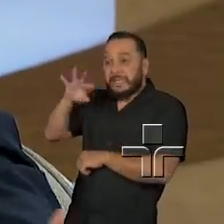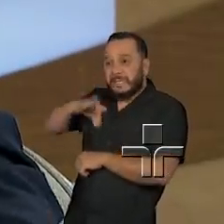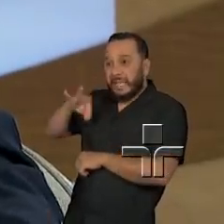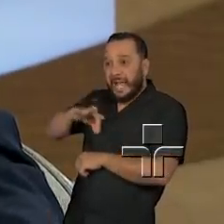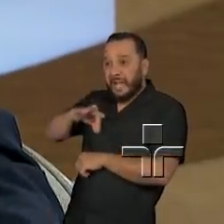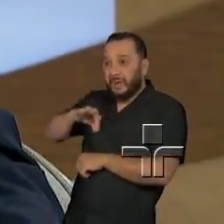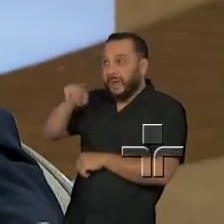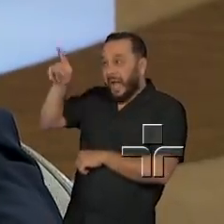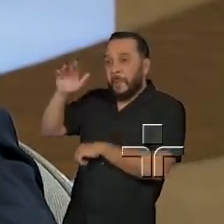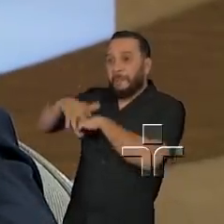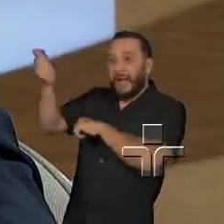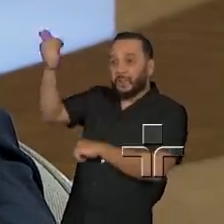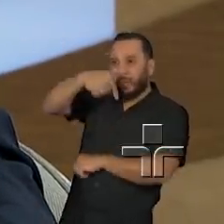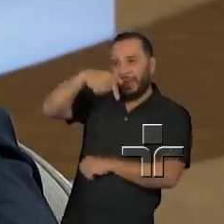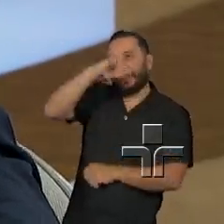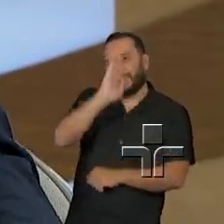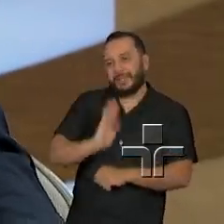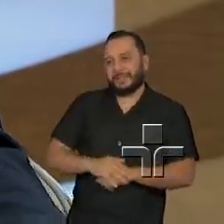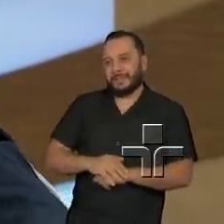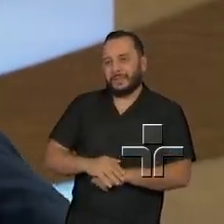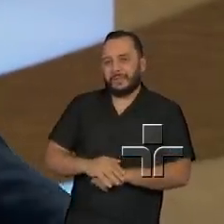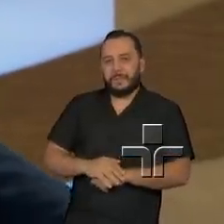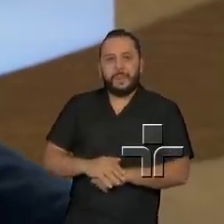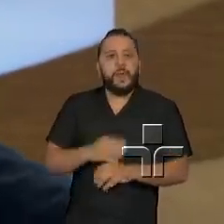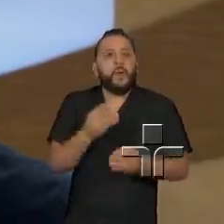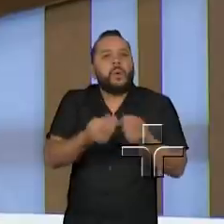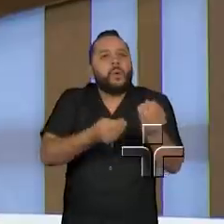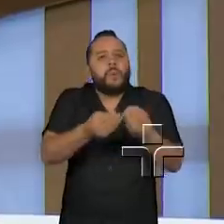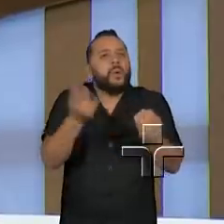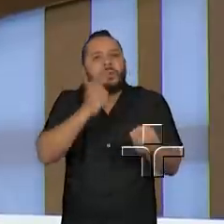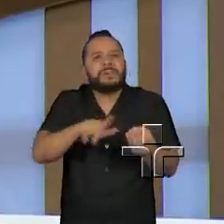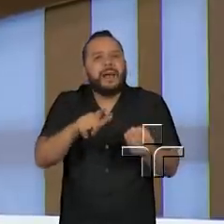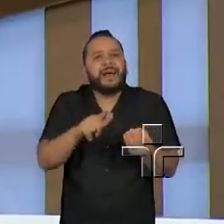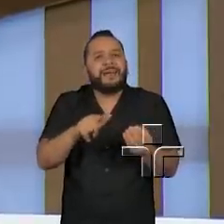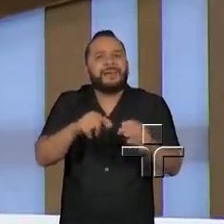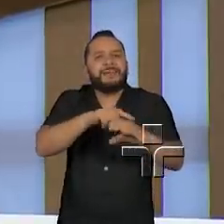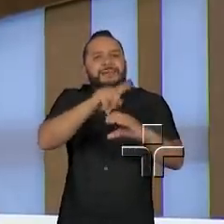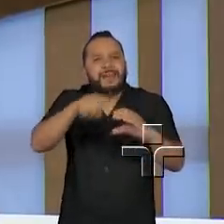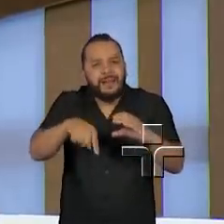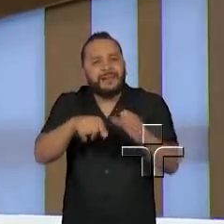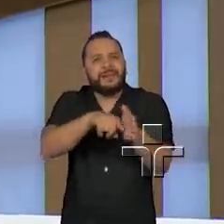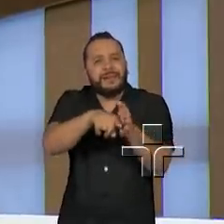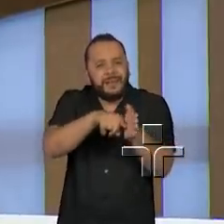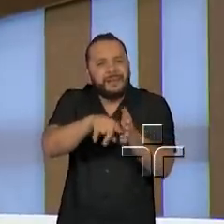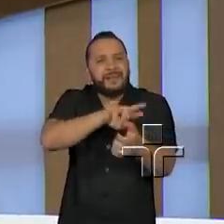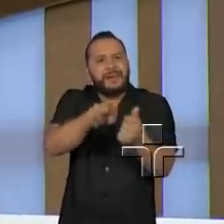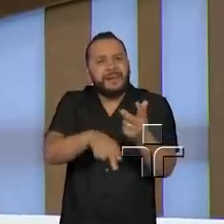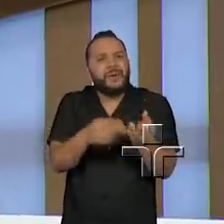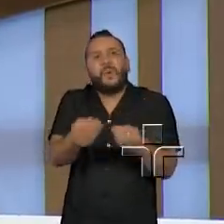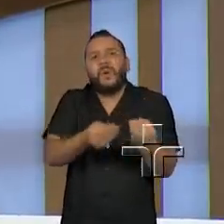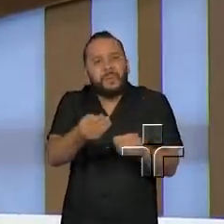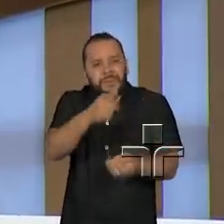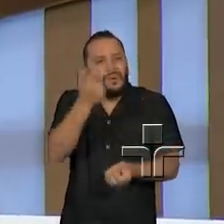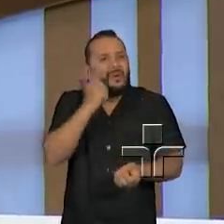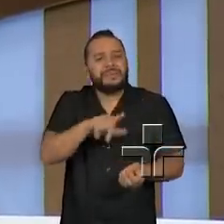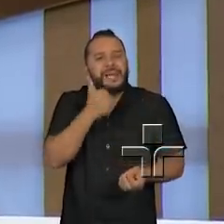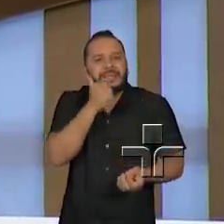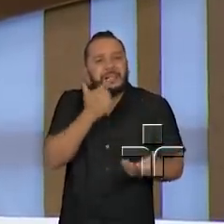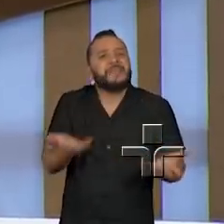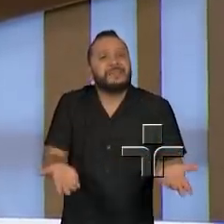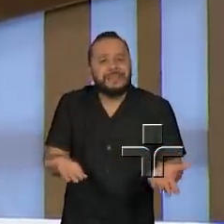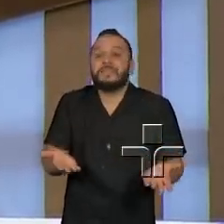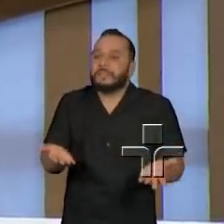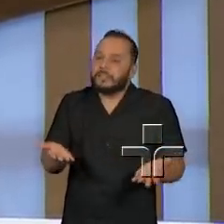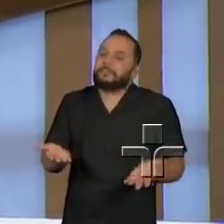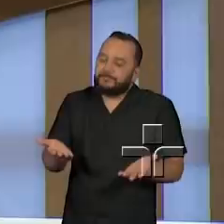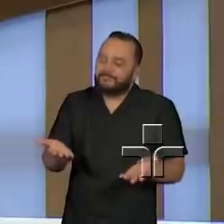Como é que a gente consegue fazer ciência assim? É isso que eu ia perguntar. Como é que faz e qual é o limite? Até onde essa situação é